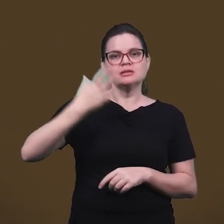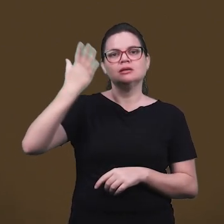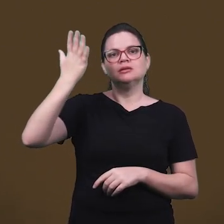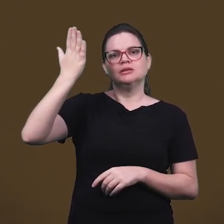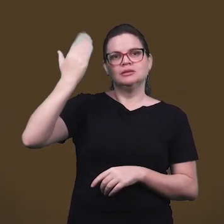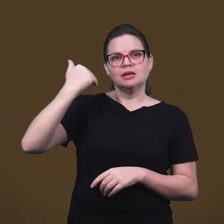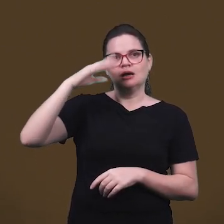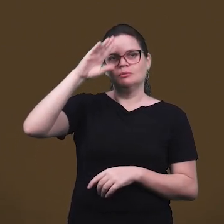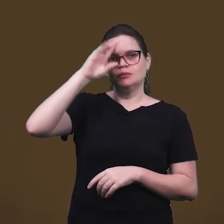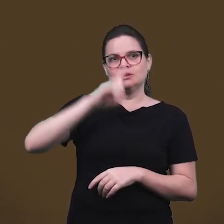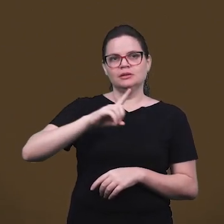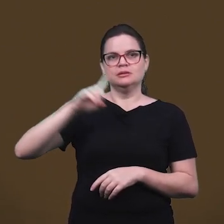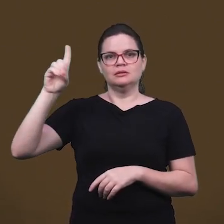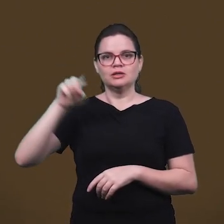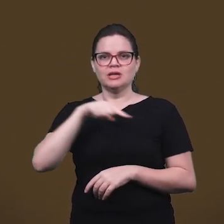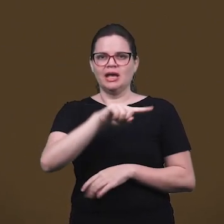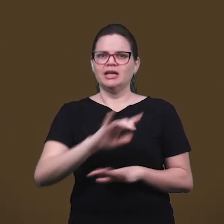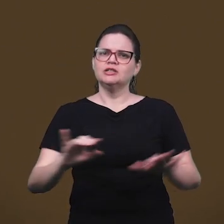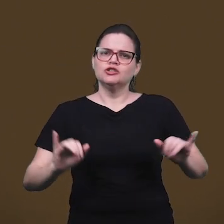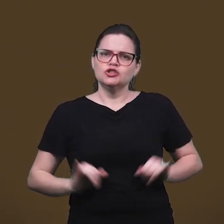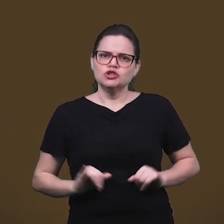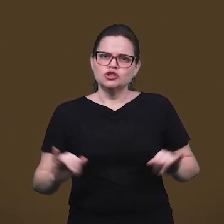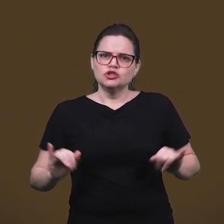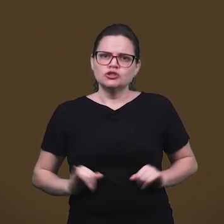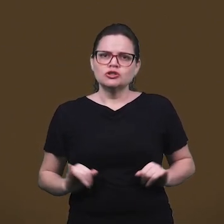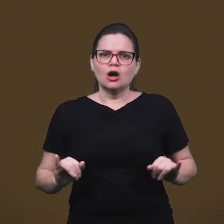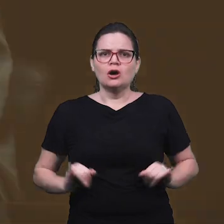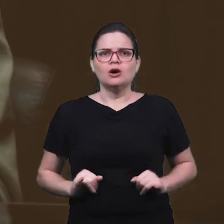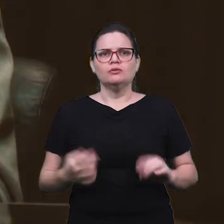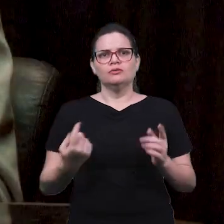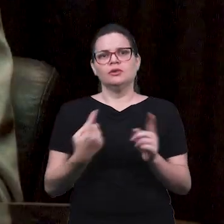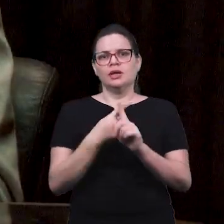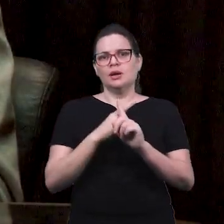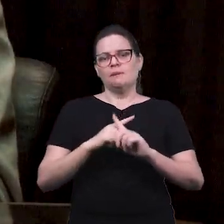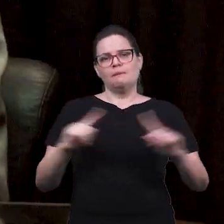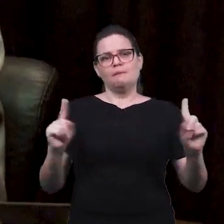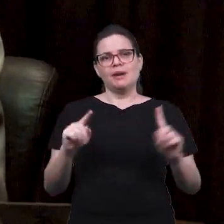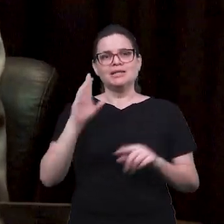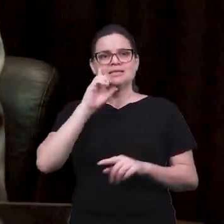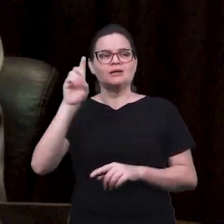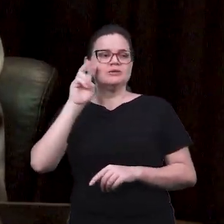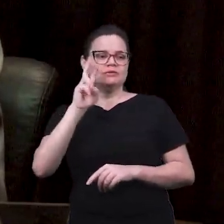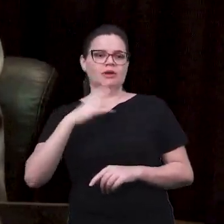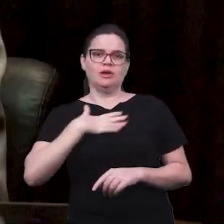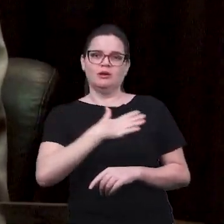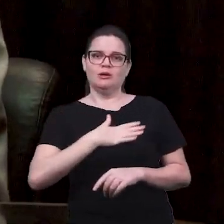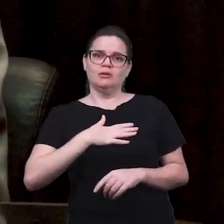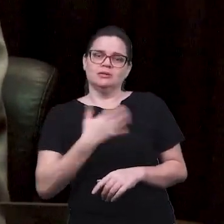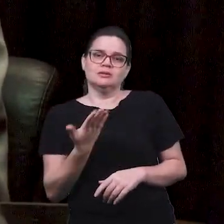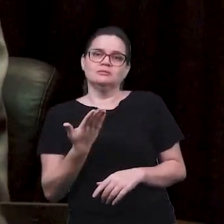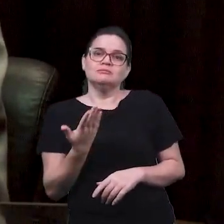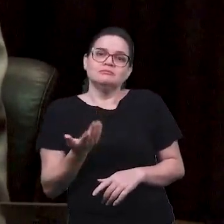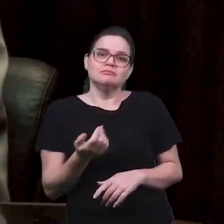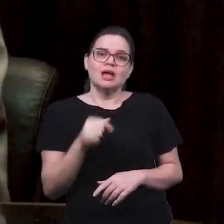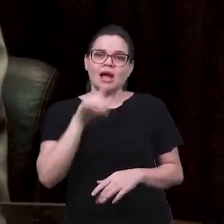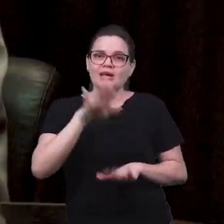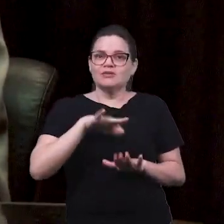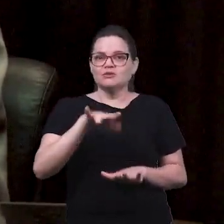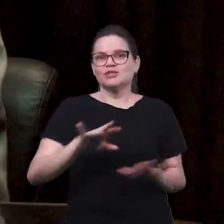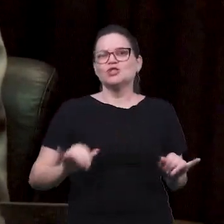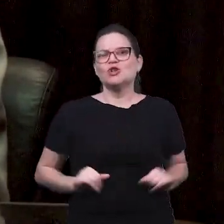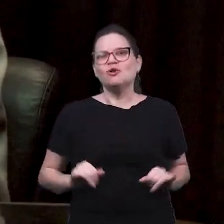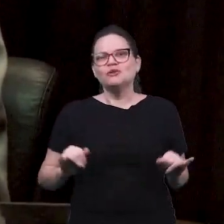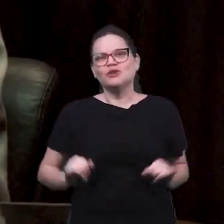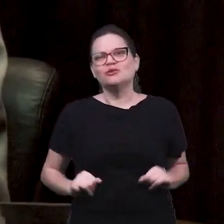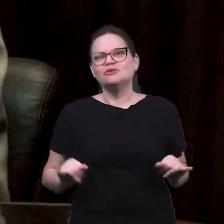sofra agrados, padecendo injustamente. É agradável a Deus. Às vezes não é agradável para você que está ali